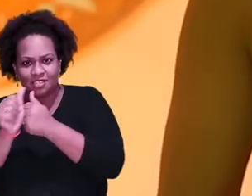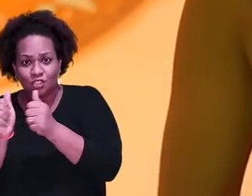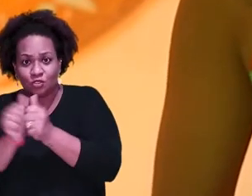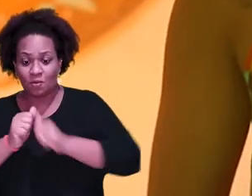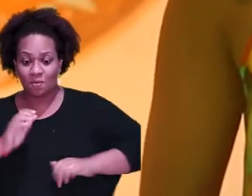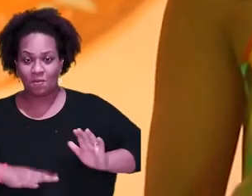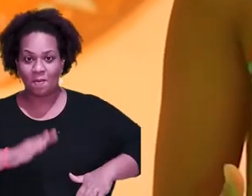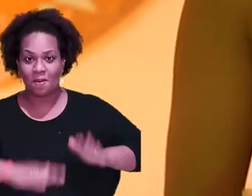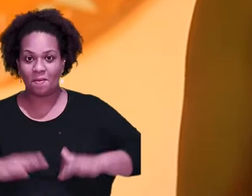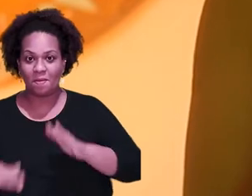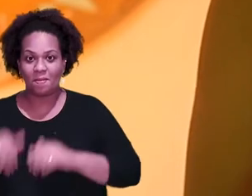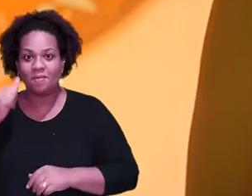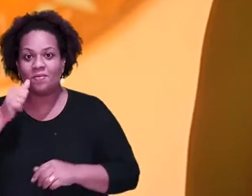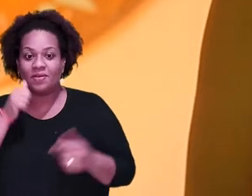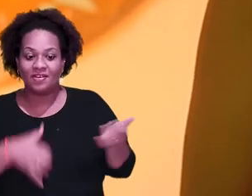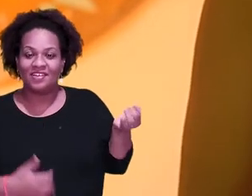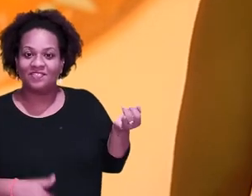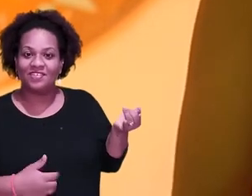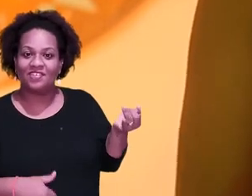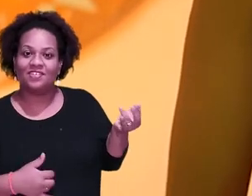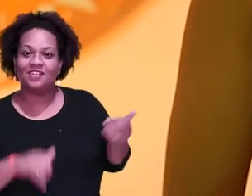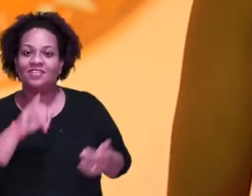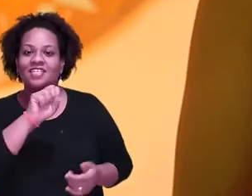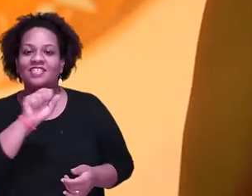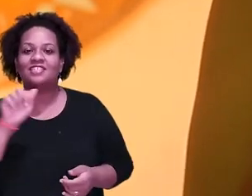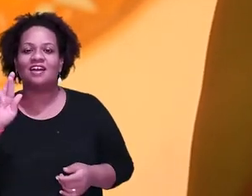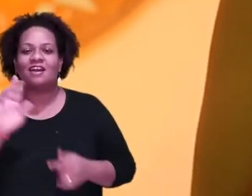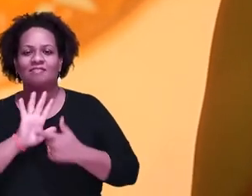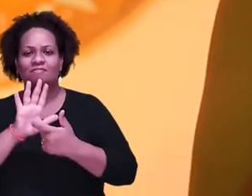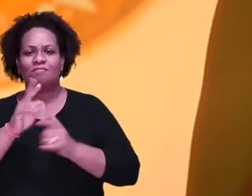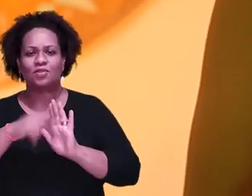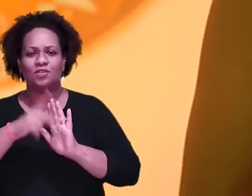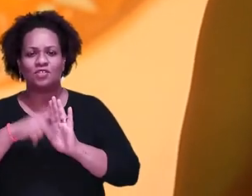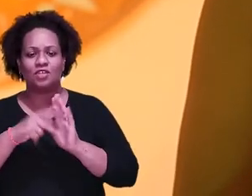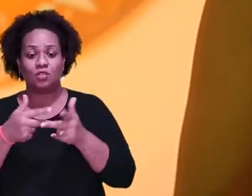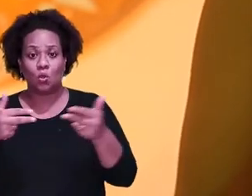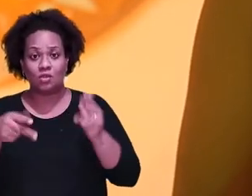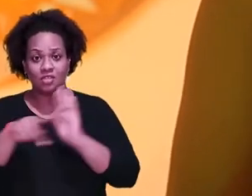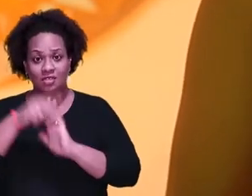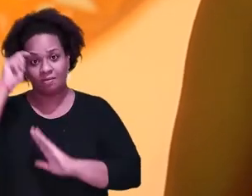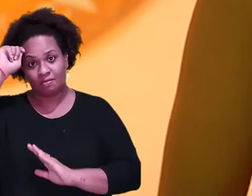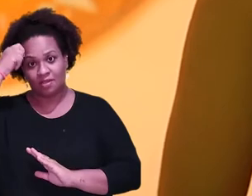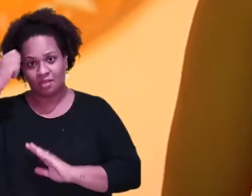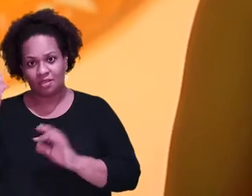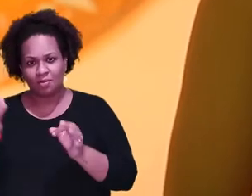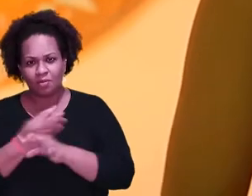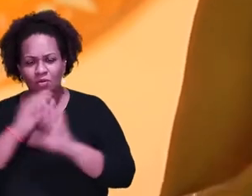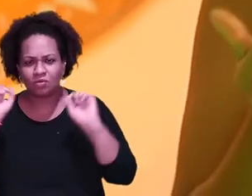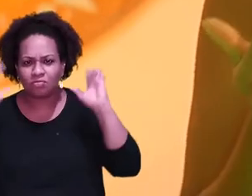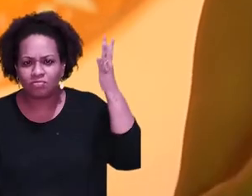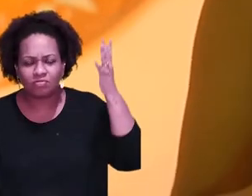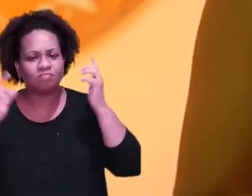Lourenço na percussão e Gabi Cavalho no violão, Isaá apresenta seu projeto Coisa de Preta, um show que não nasceu para